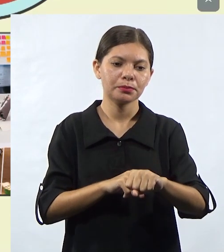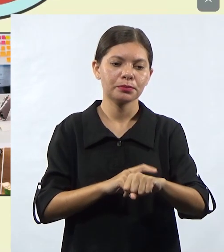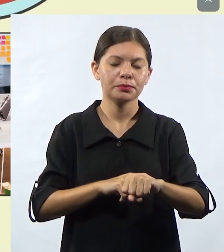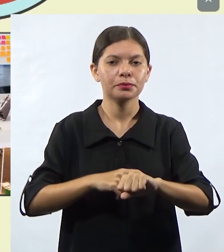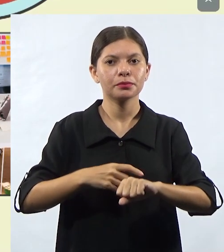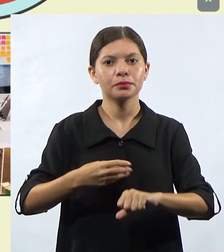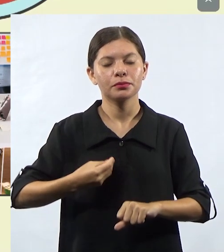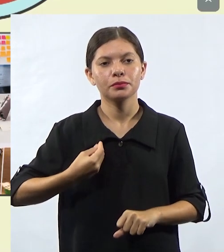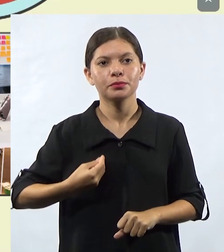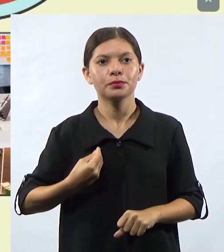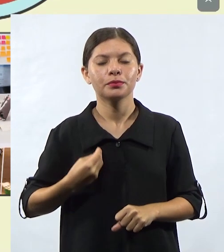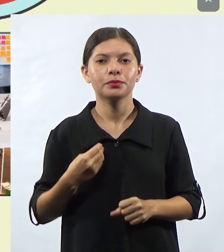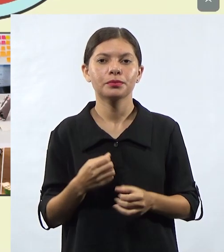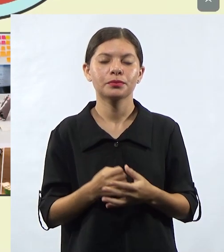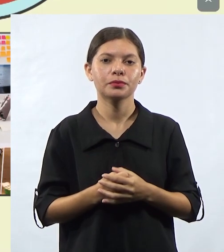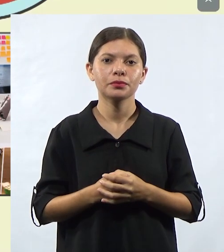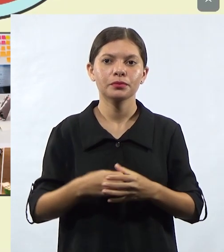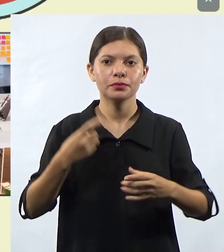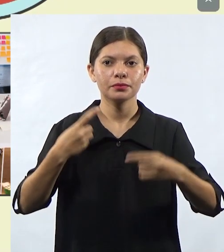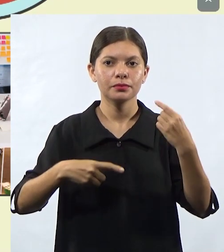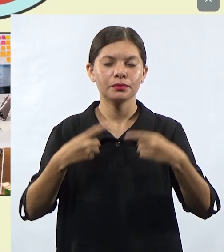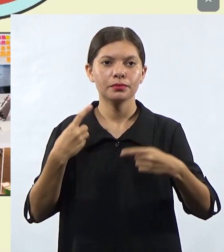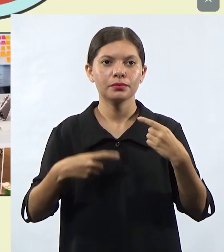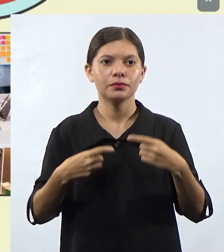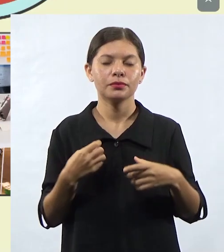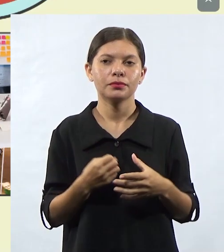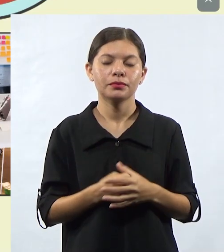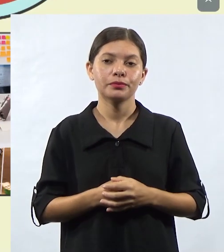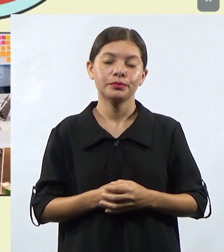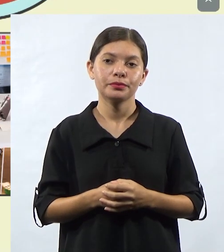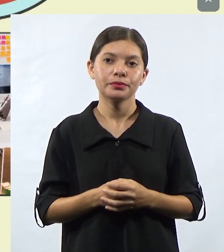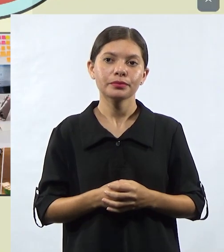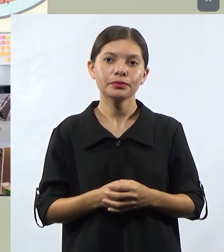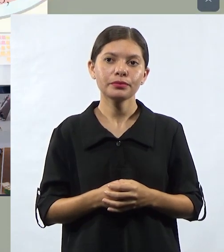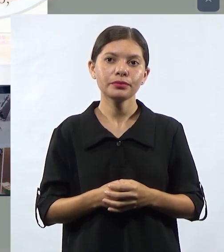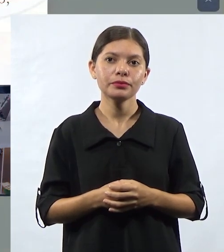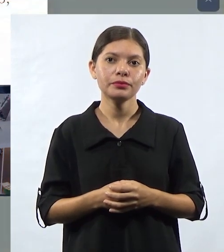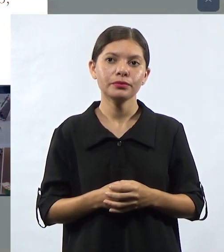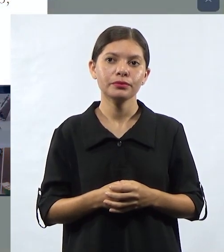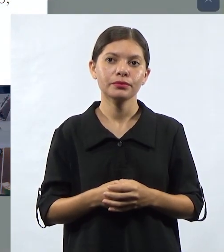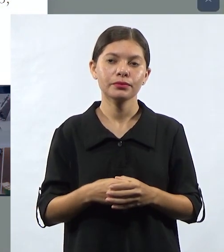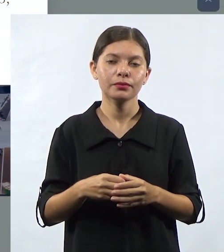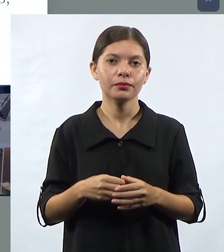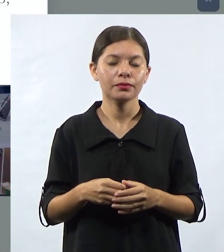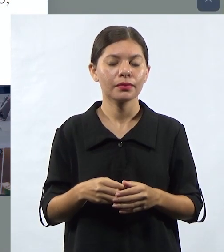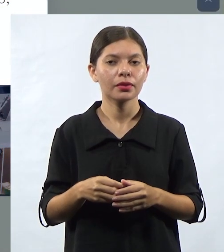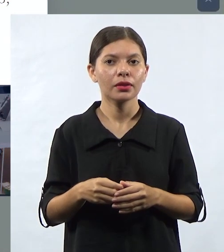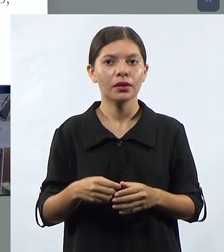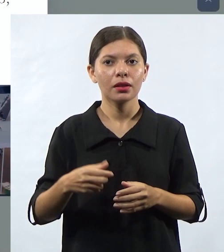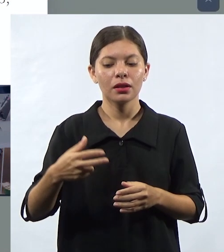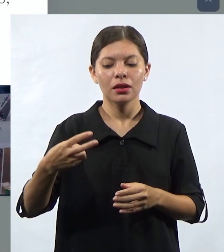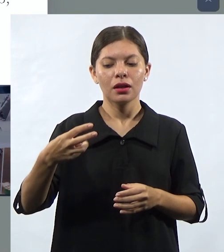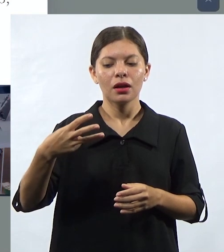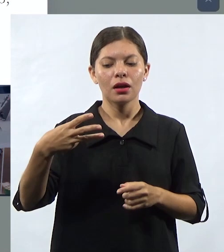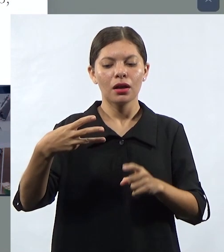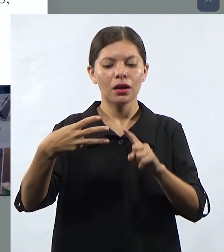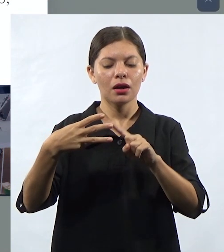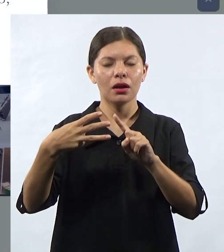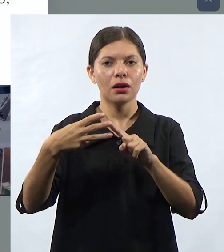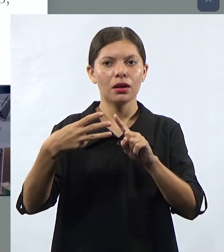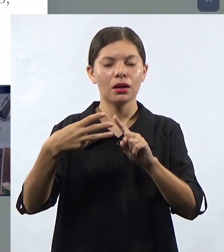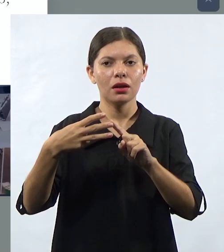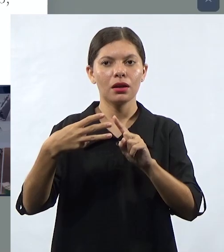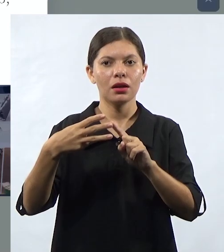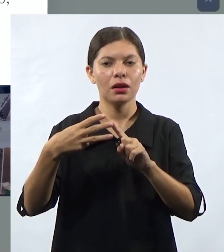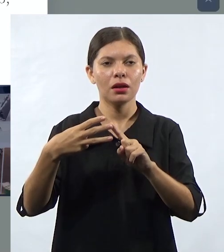para essa discussão. E aí você tem um moderador, né? Você tem que analisar qual